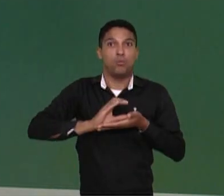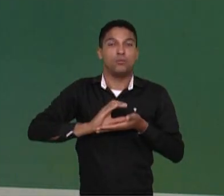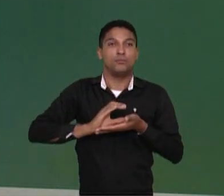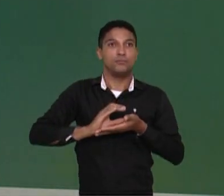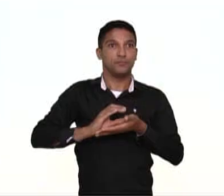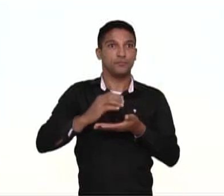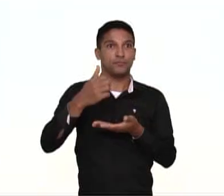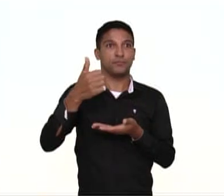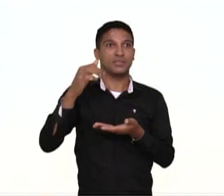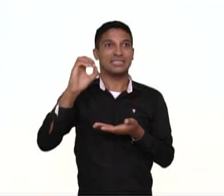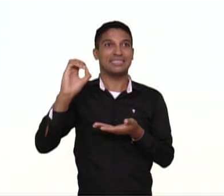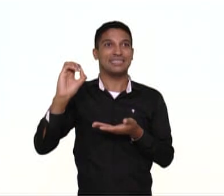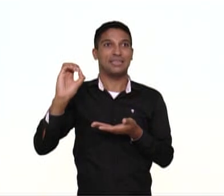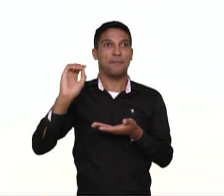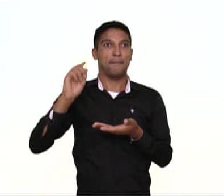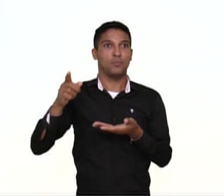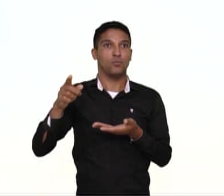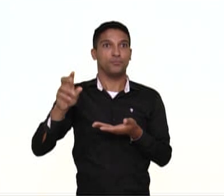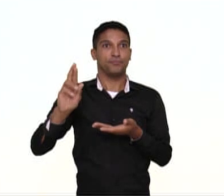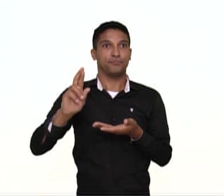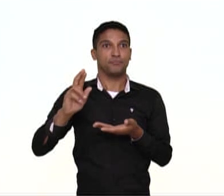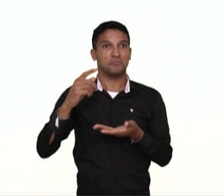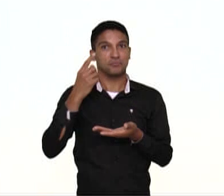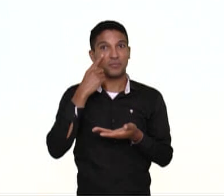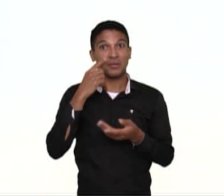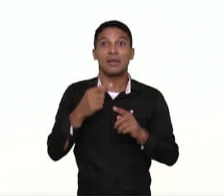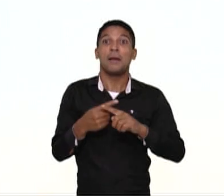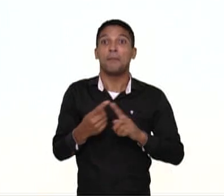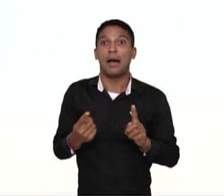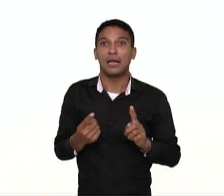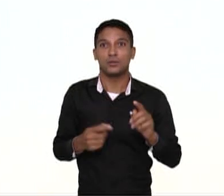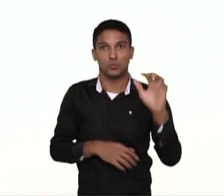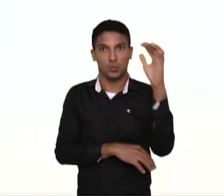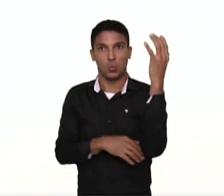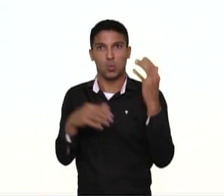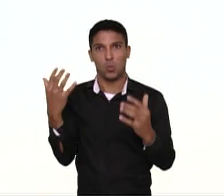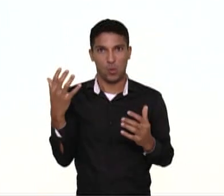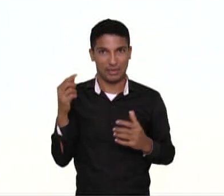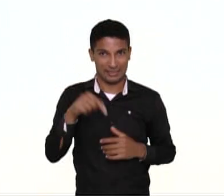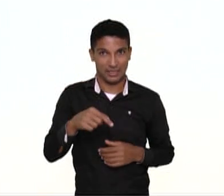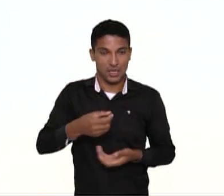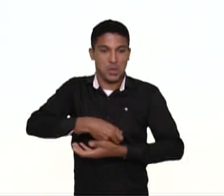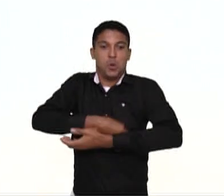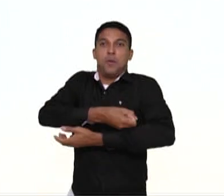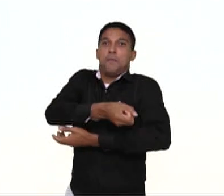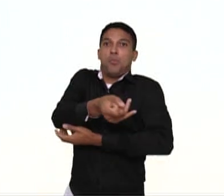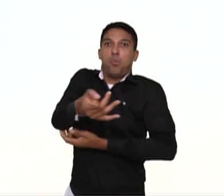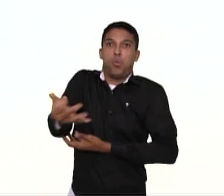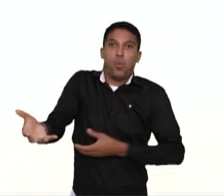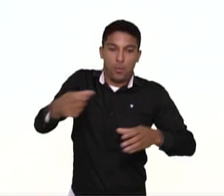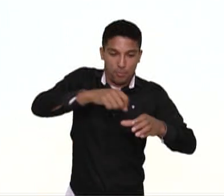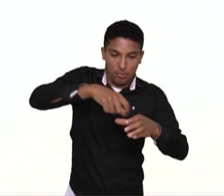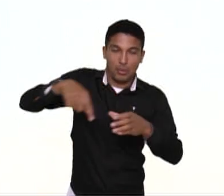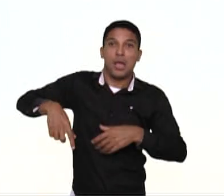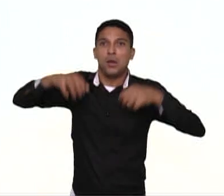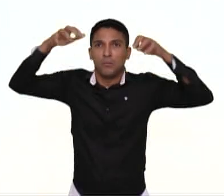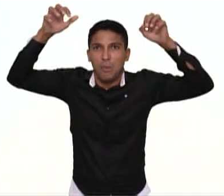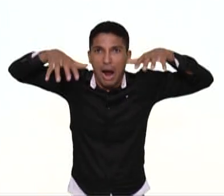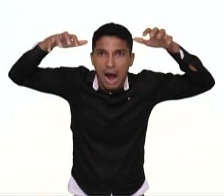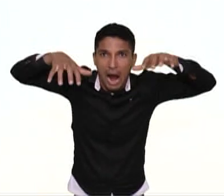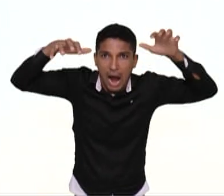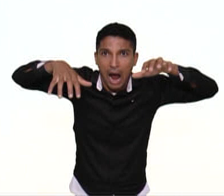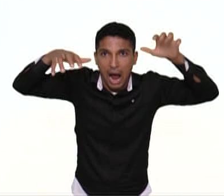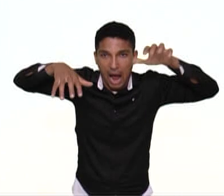avaliada em 1/5 e 1/4 do total previsto. Então ficou ali, entre 1/5 e